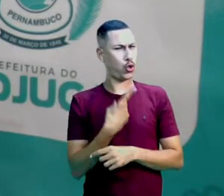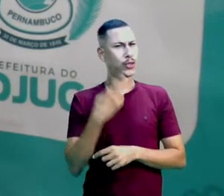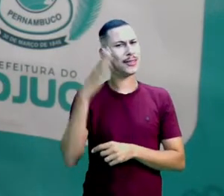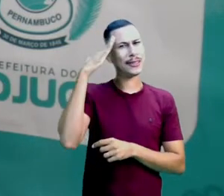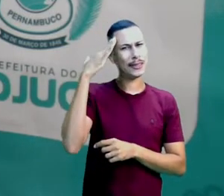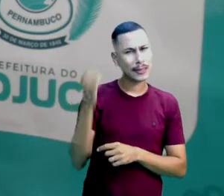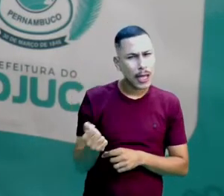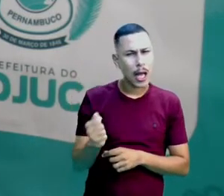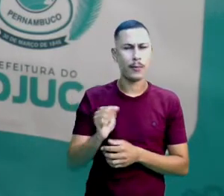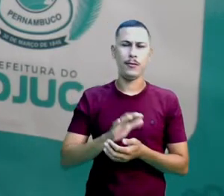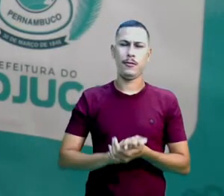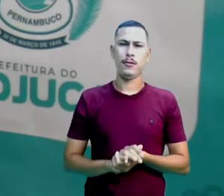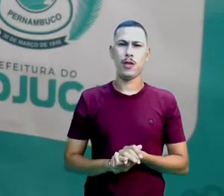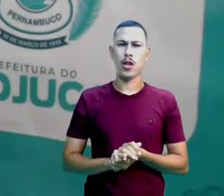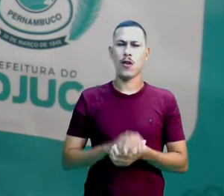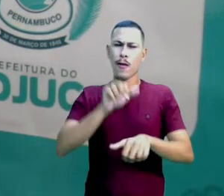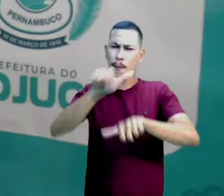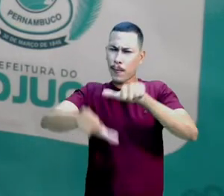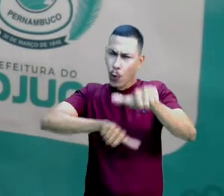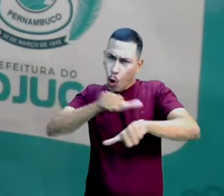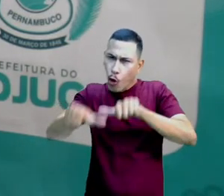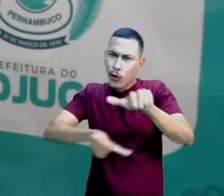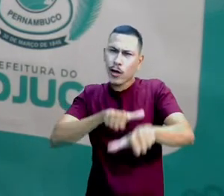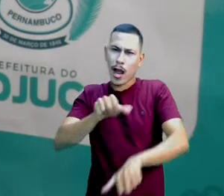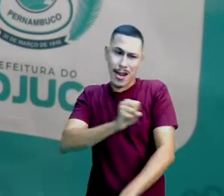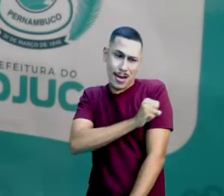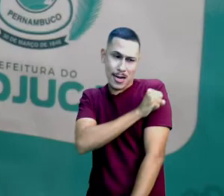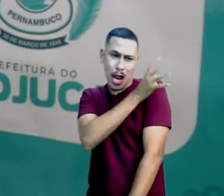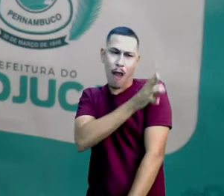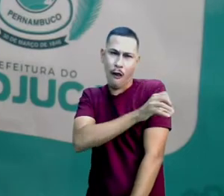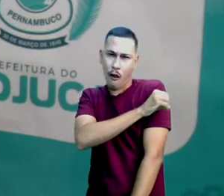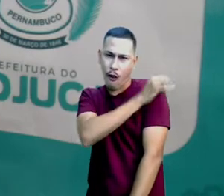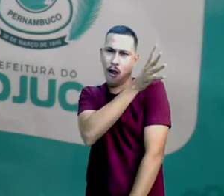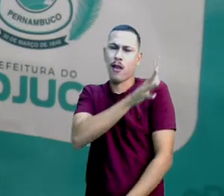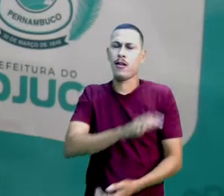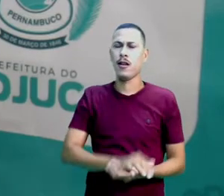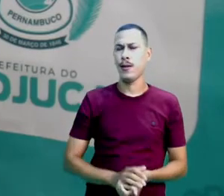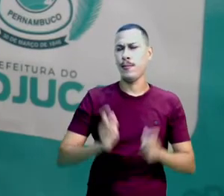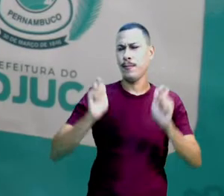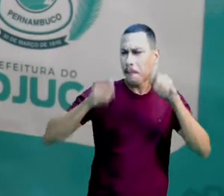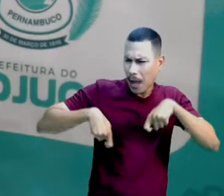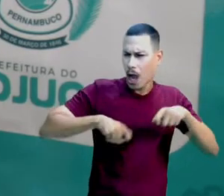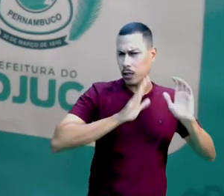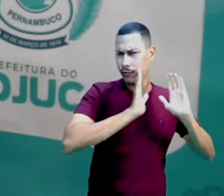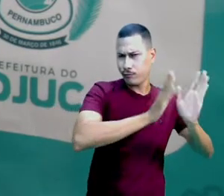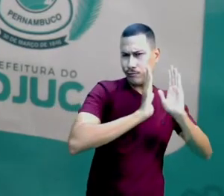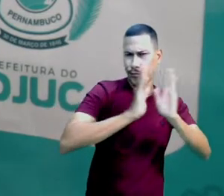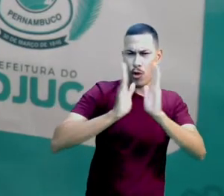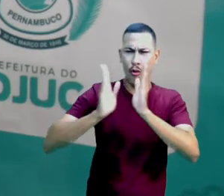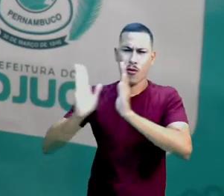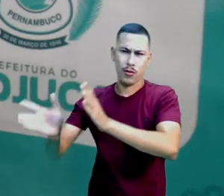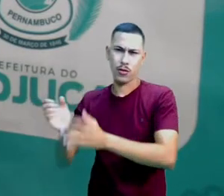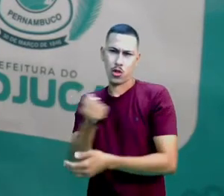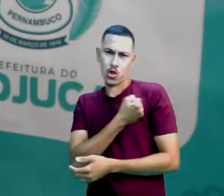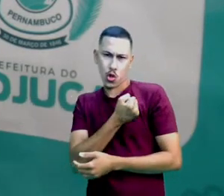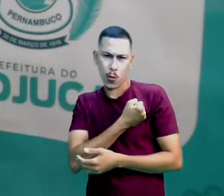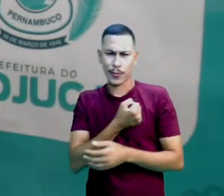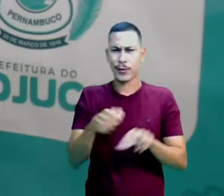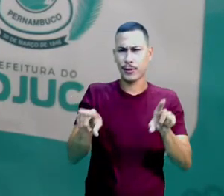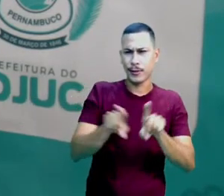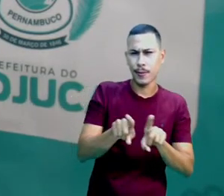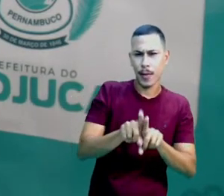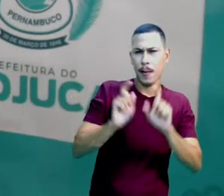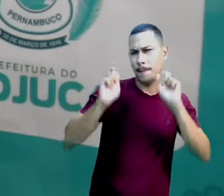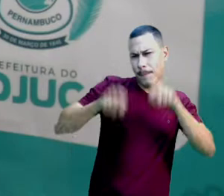sabe que à medida que vai mudando de série, vai tendo as composições, as decomposições, e tem,